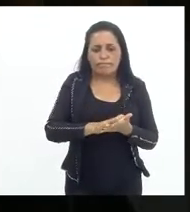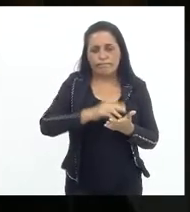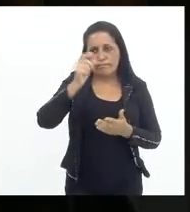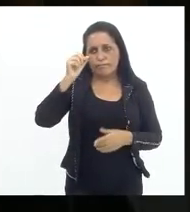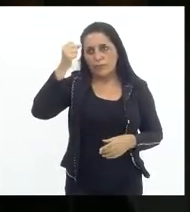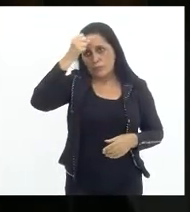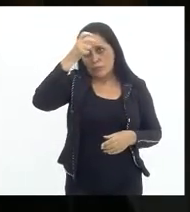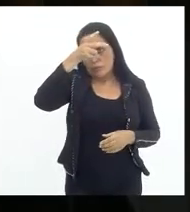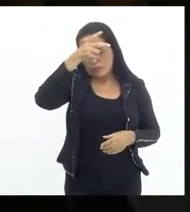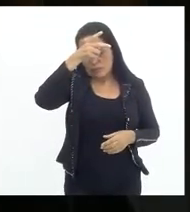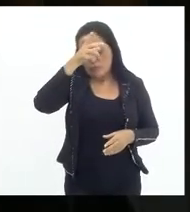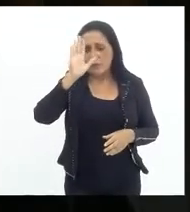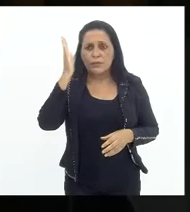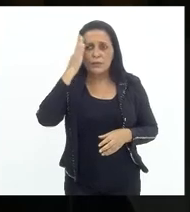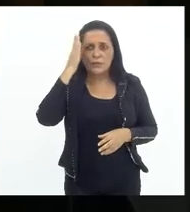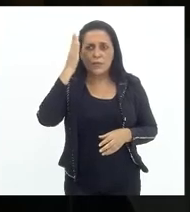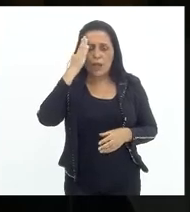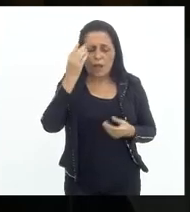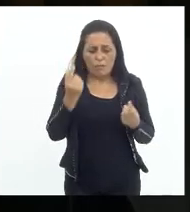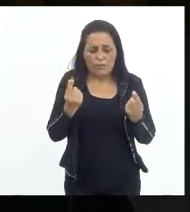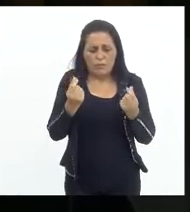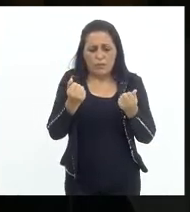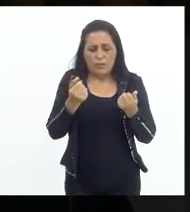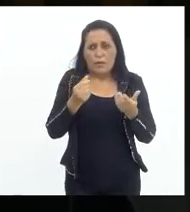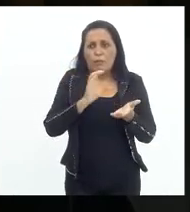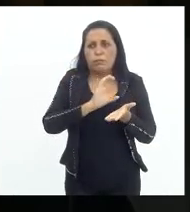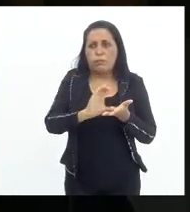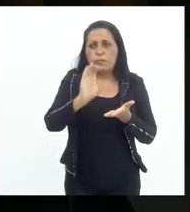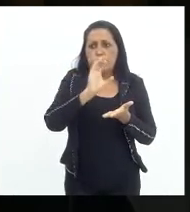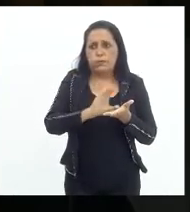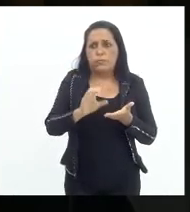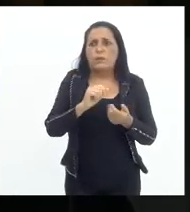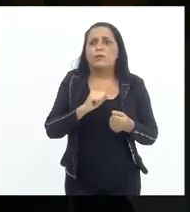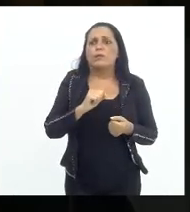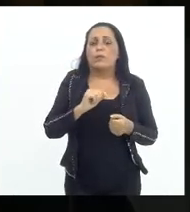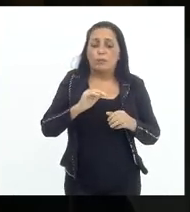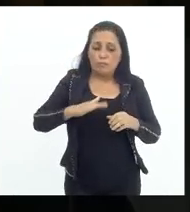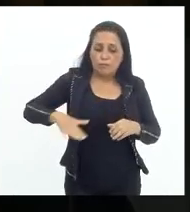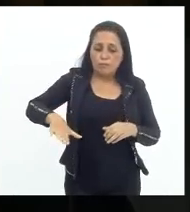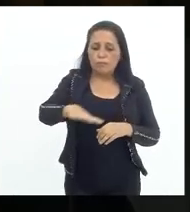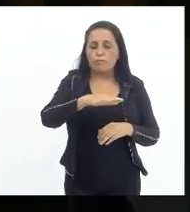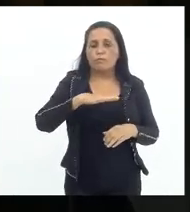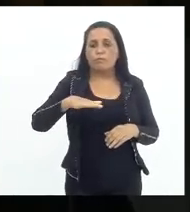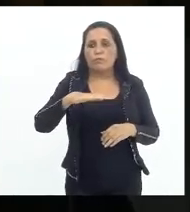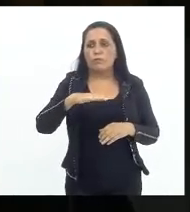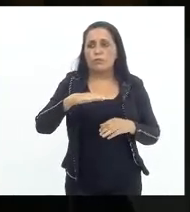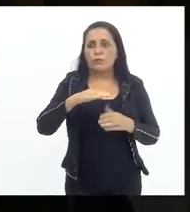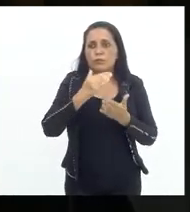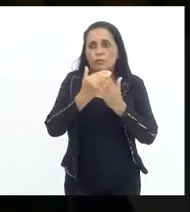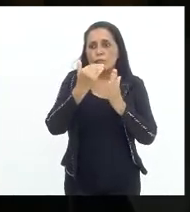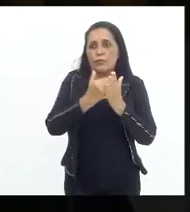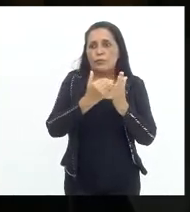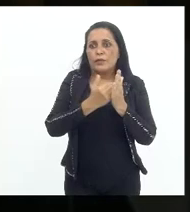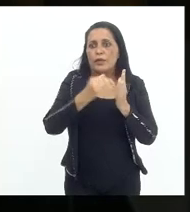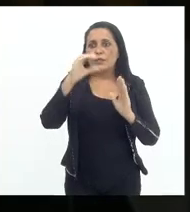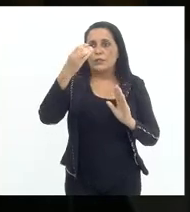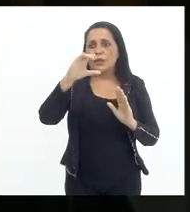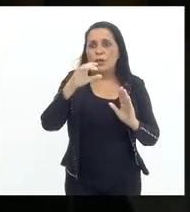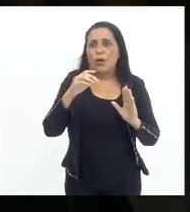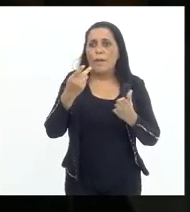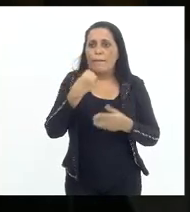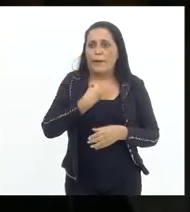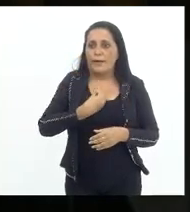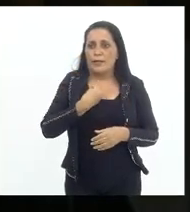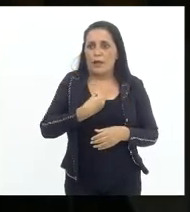responde ele mesmo é pelo custeio de todo o programa ele também presente por isso passa essa manifestação e conclamo